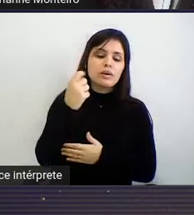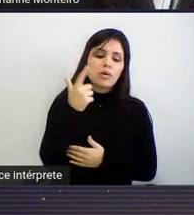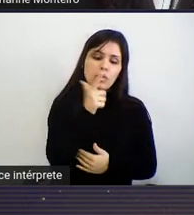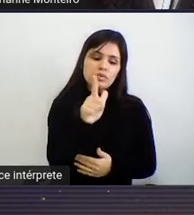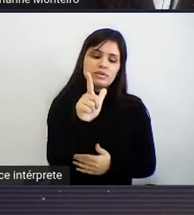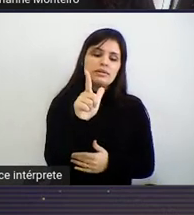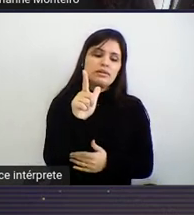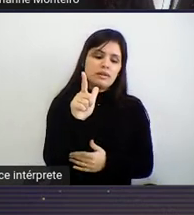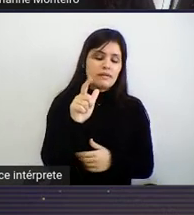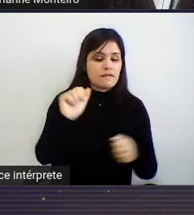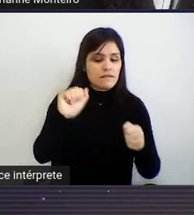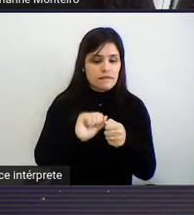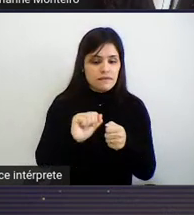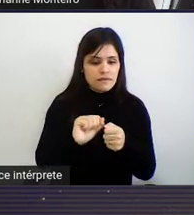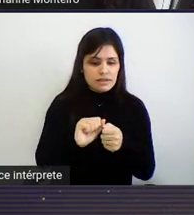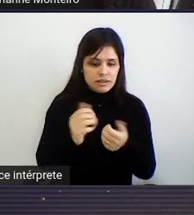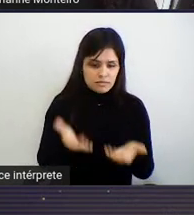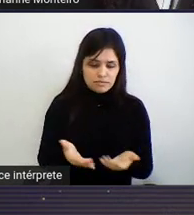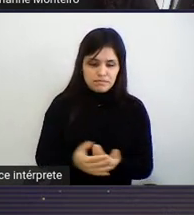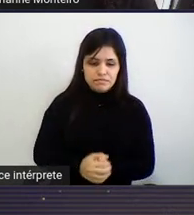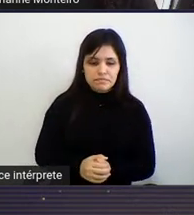realizar essas tarefas.